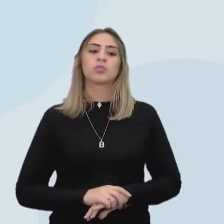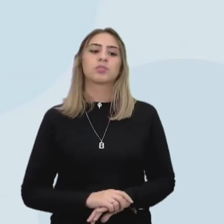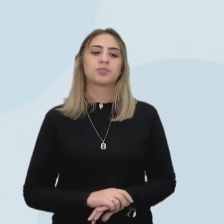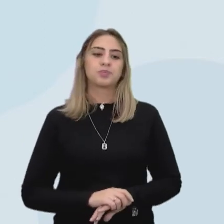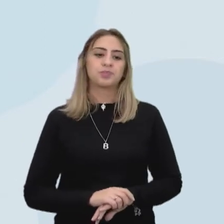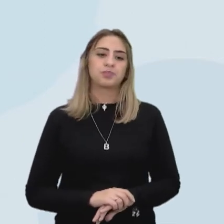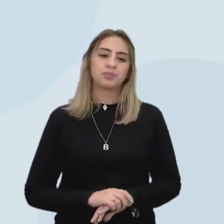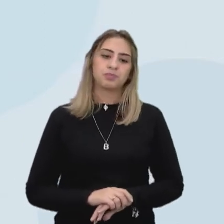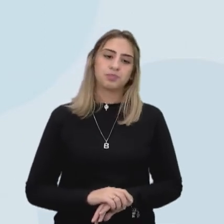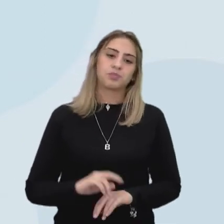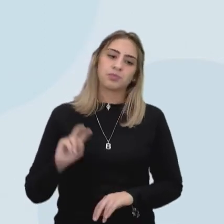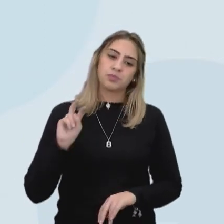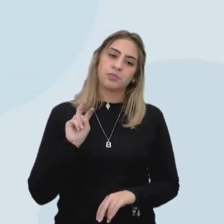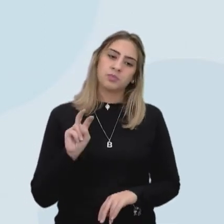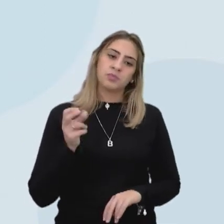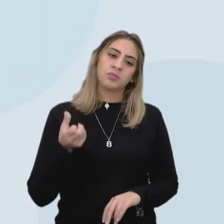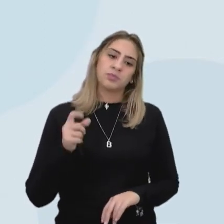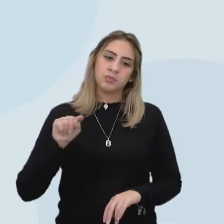E